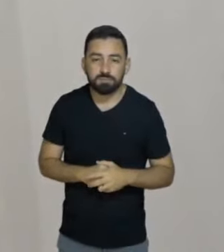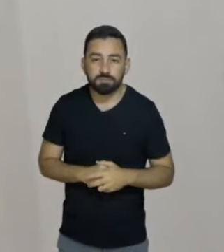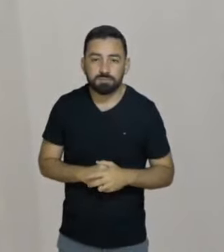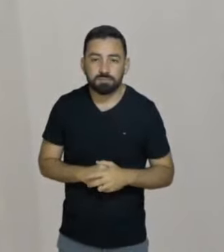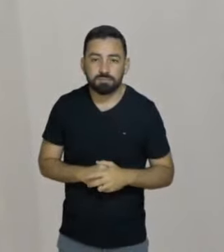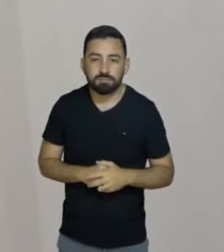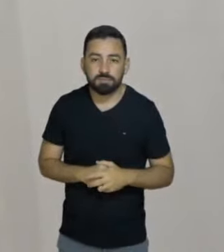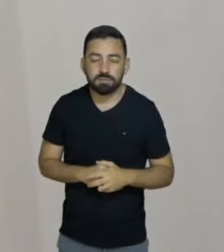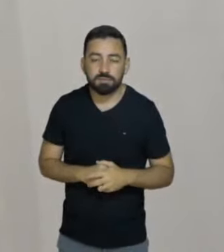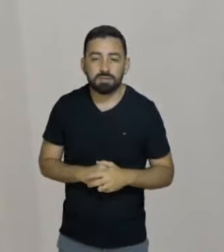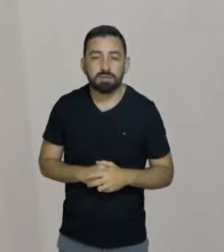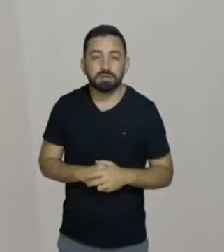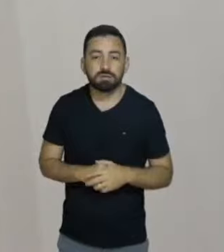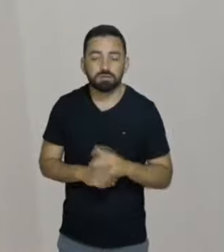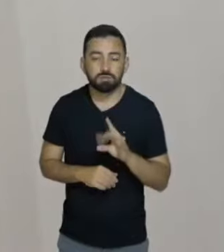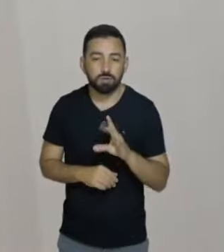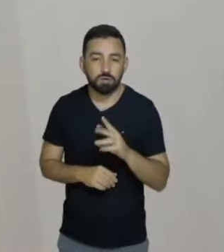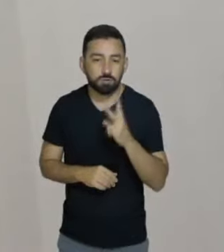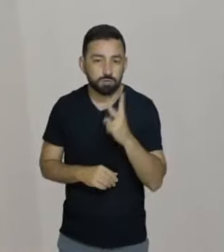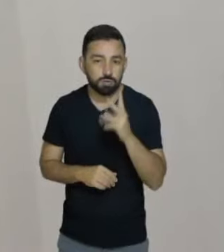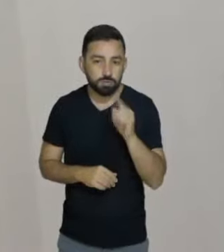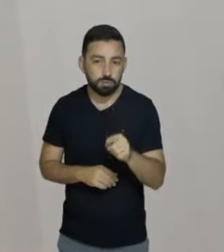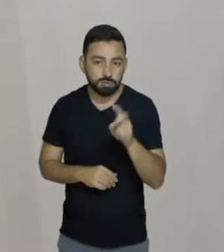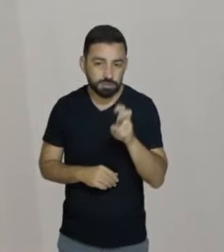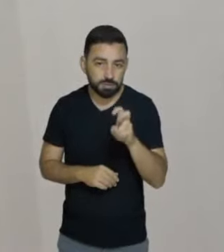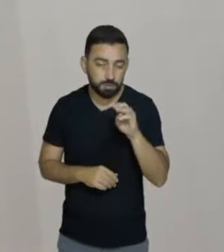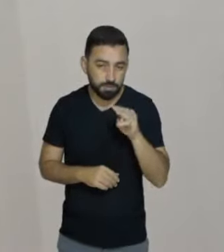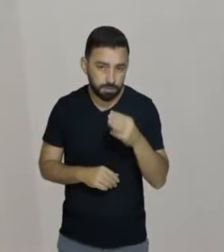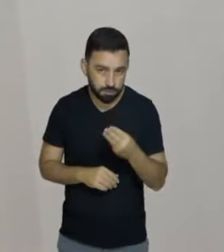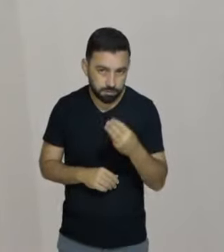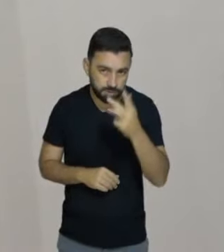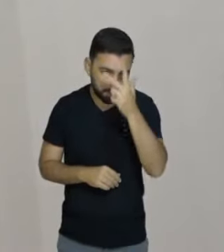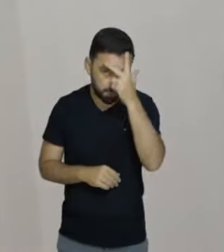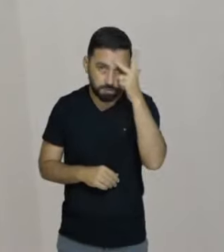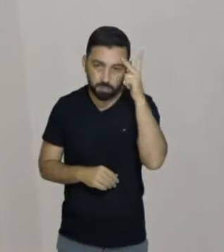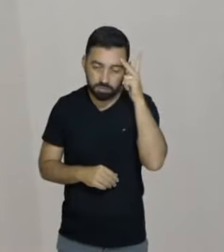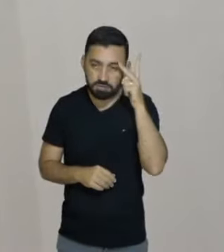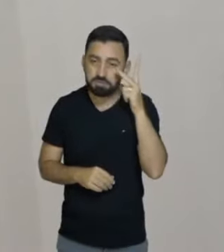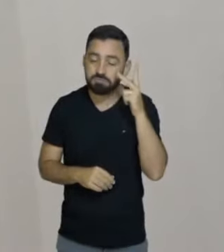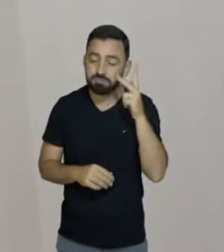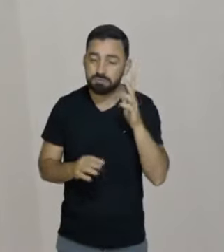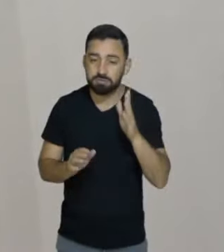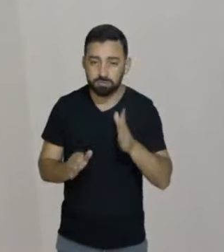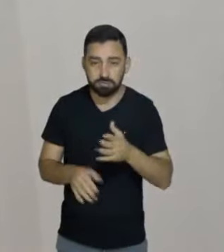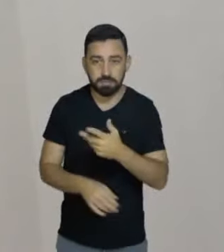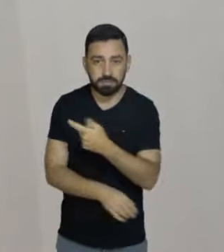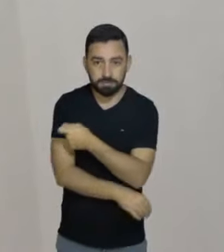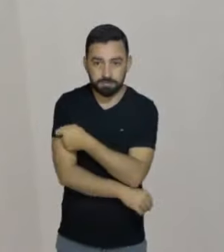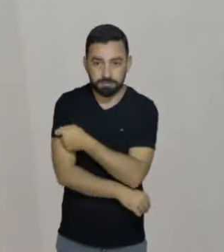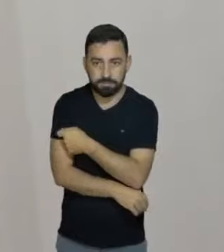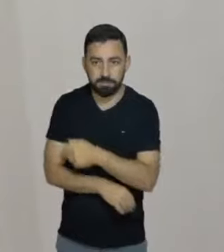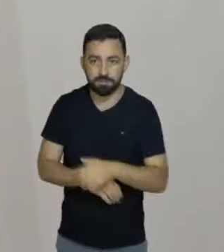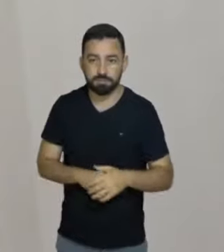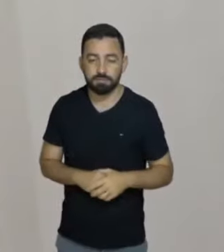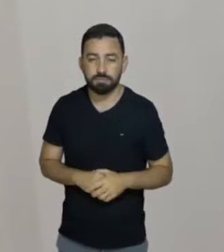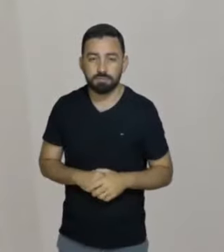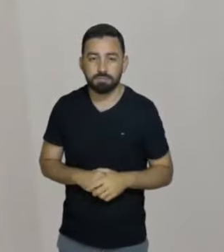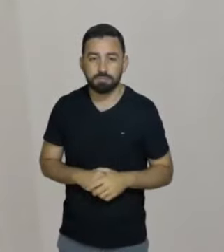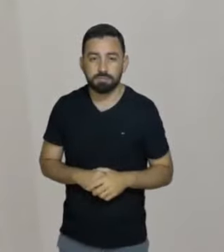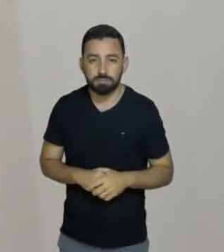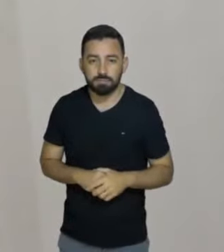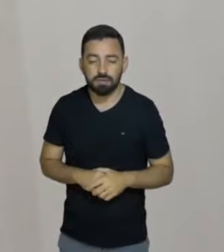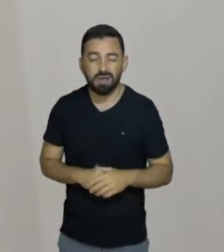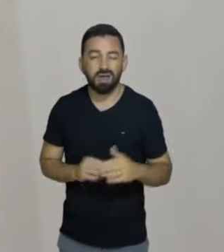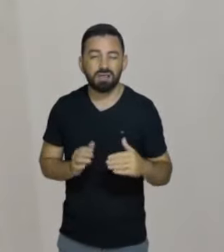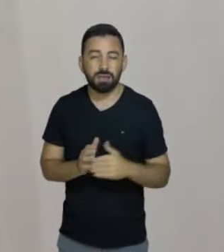Apenas 2,5 milhões de pessoas foram vacinadas. Pelo menos esses dados são até o final do mês